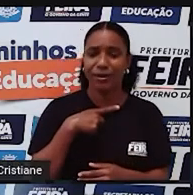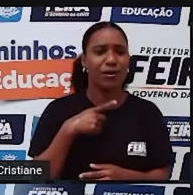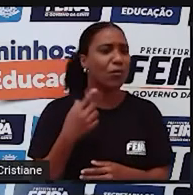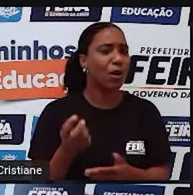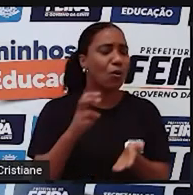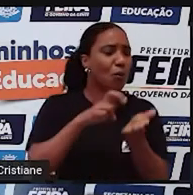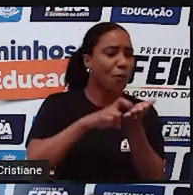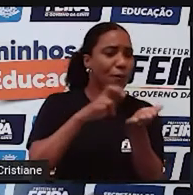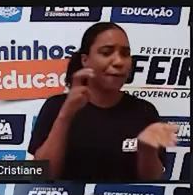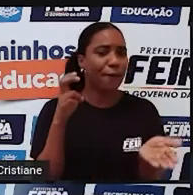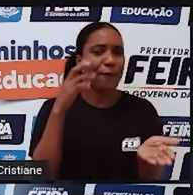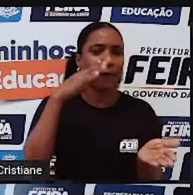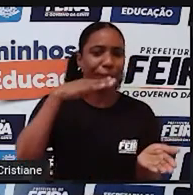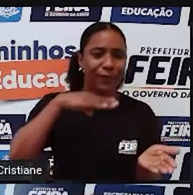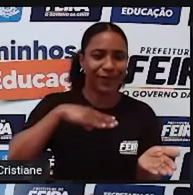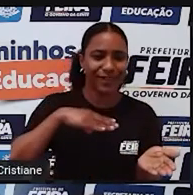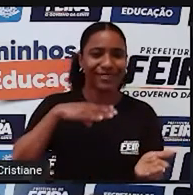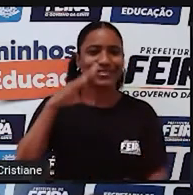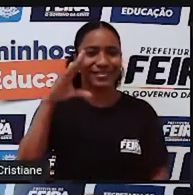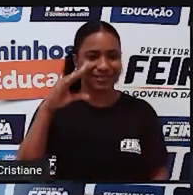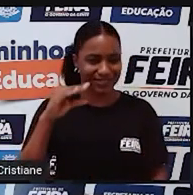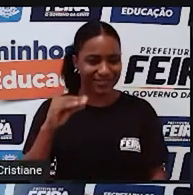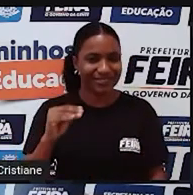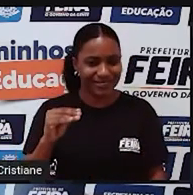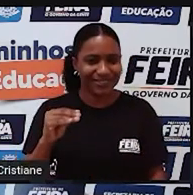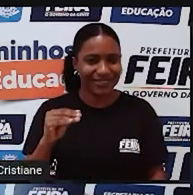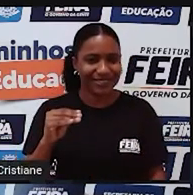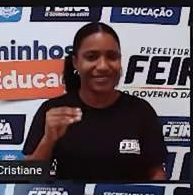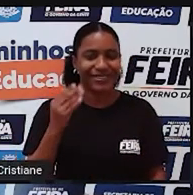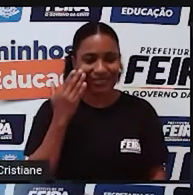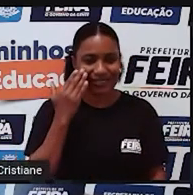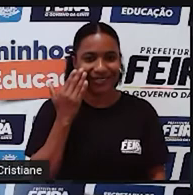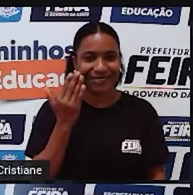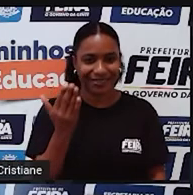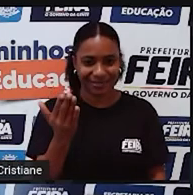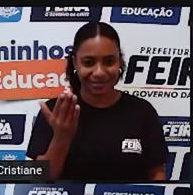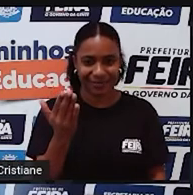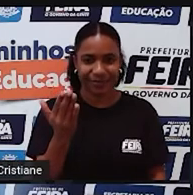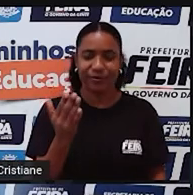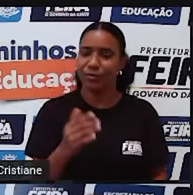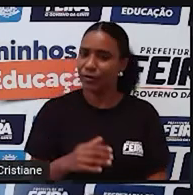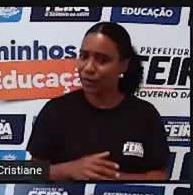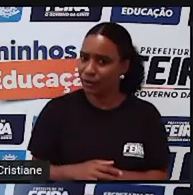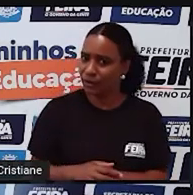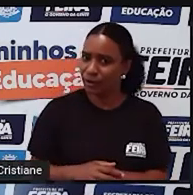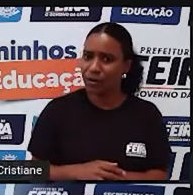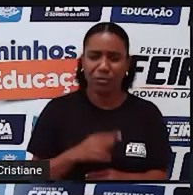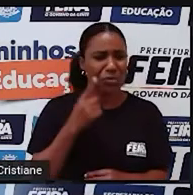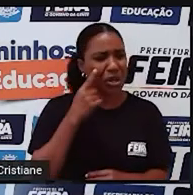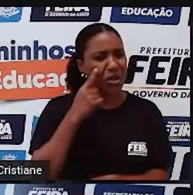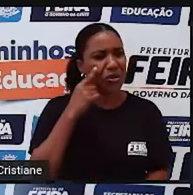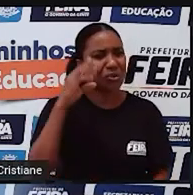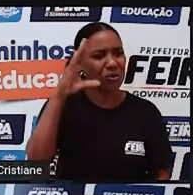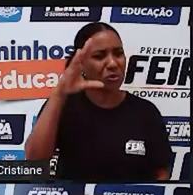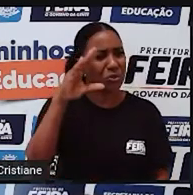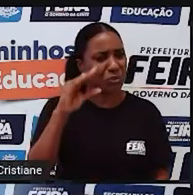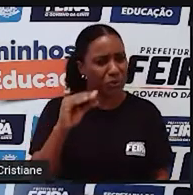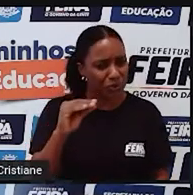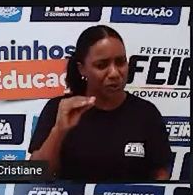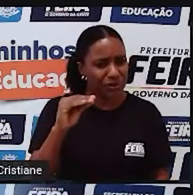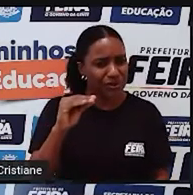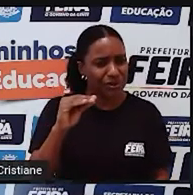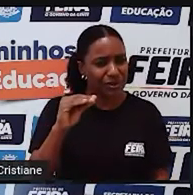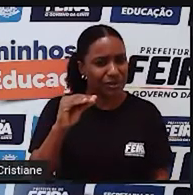são divididas em manhã, tarde e noite. E noite? Por que será que tem duas